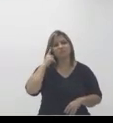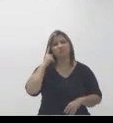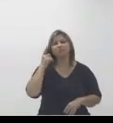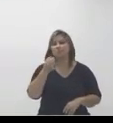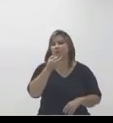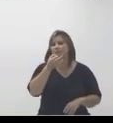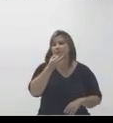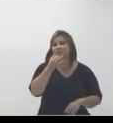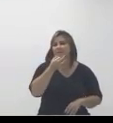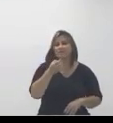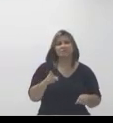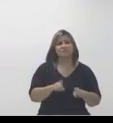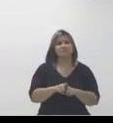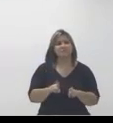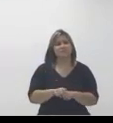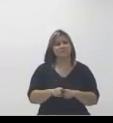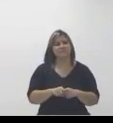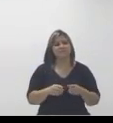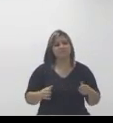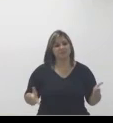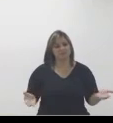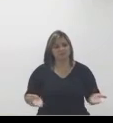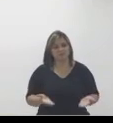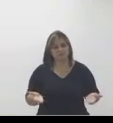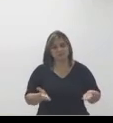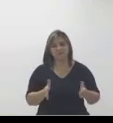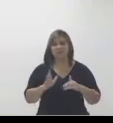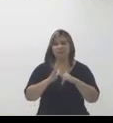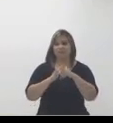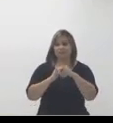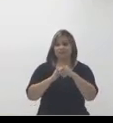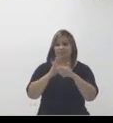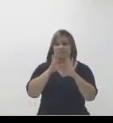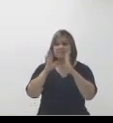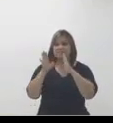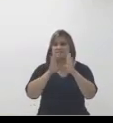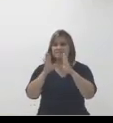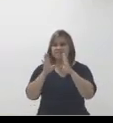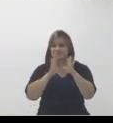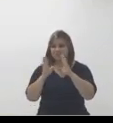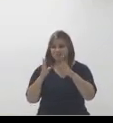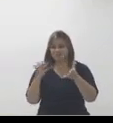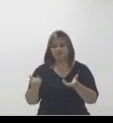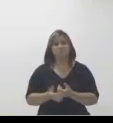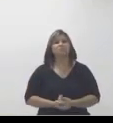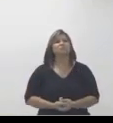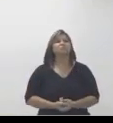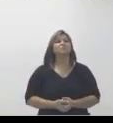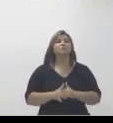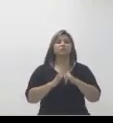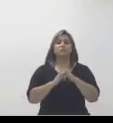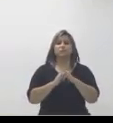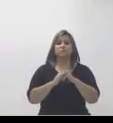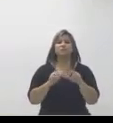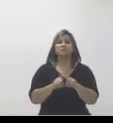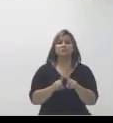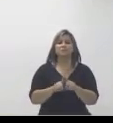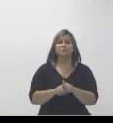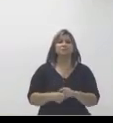aberta facebook twitter e e youtube é então